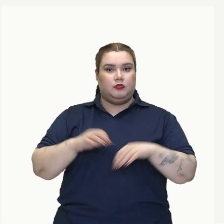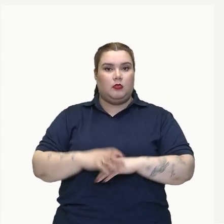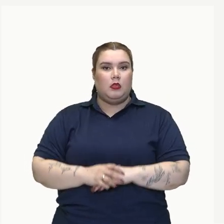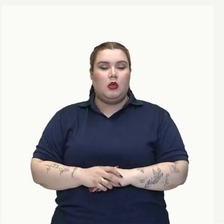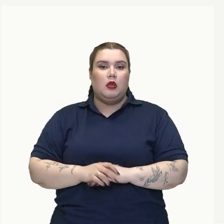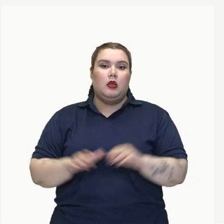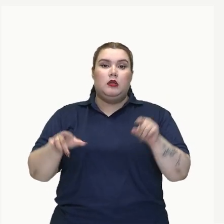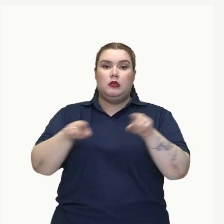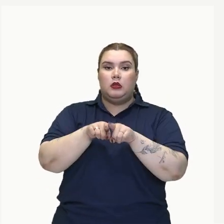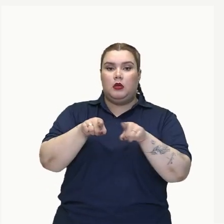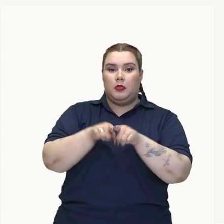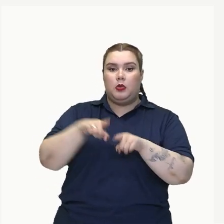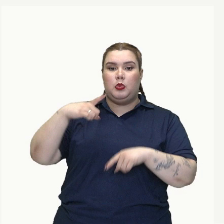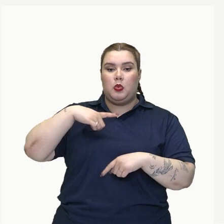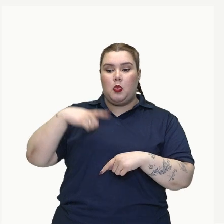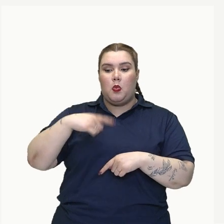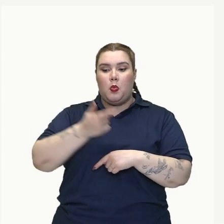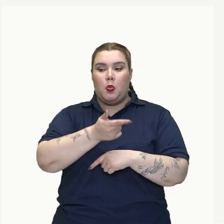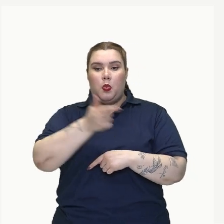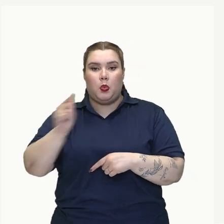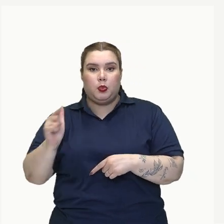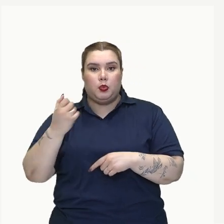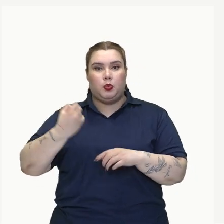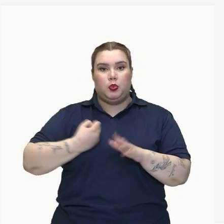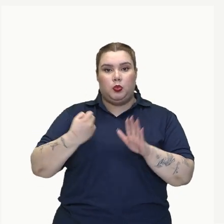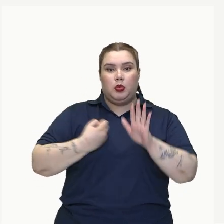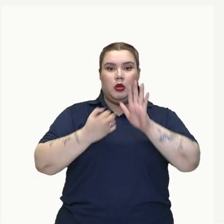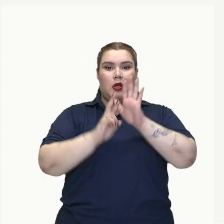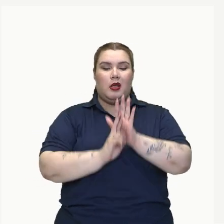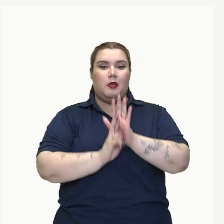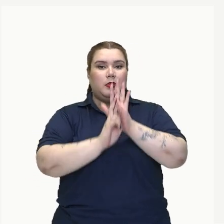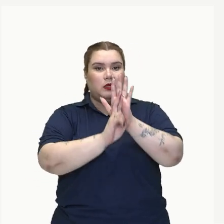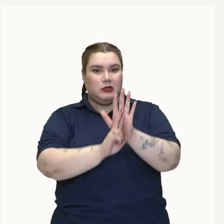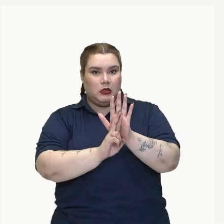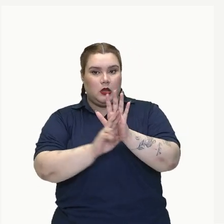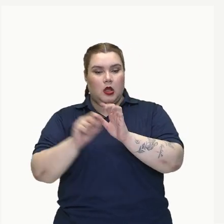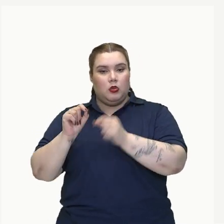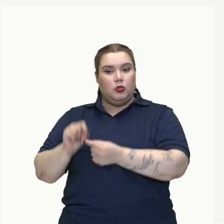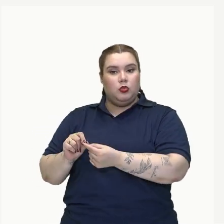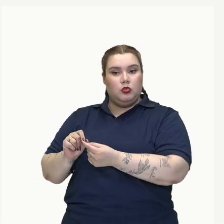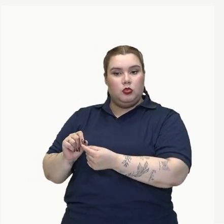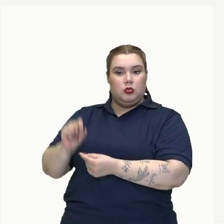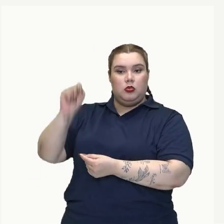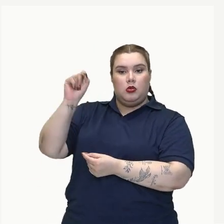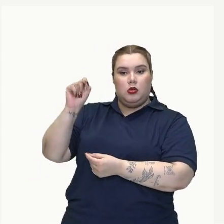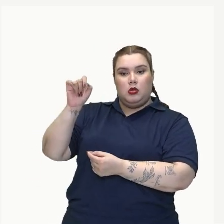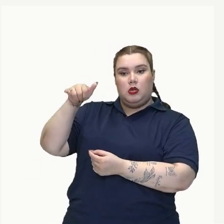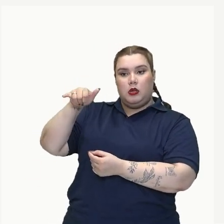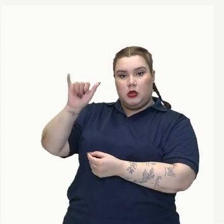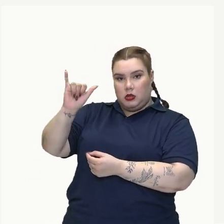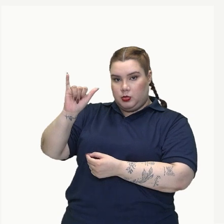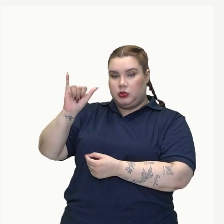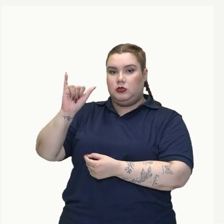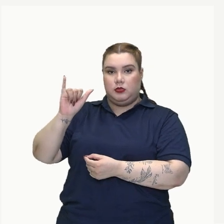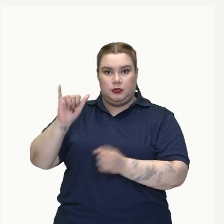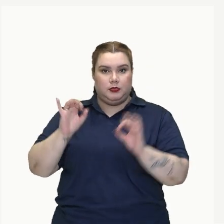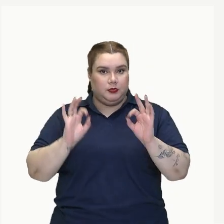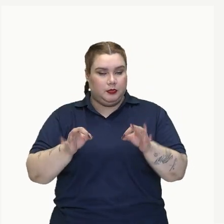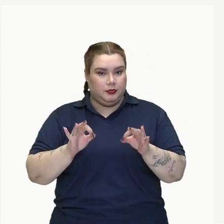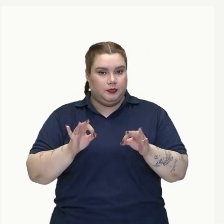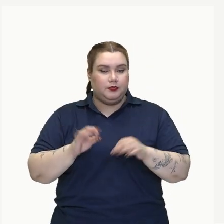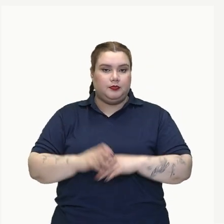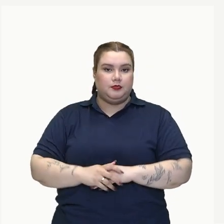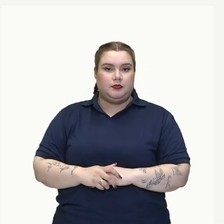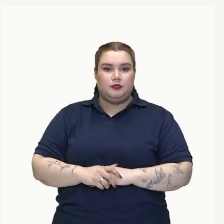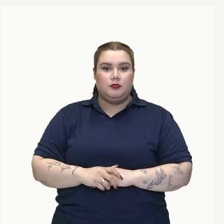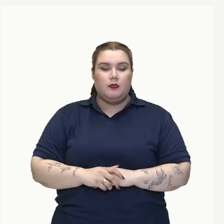X, seguido de um outro número que é o valor dele no eixo das ordenadas, ou então no eixo Y, tá